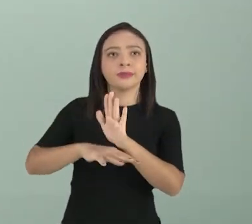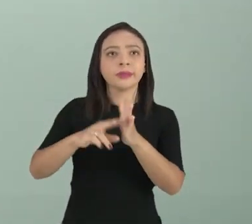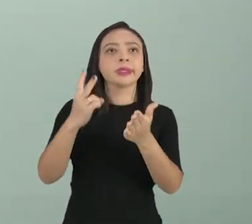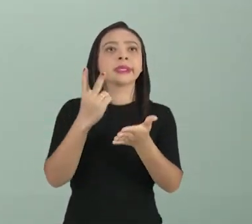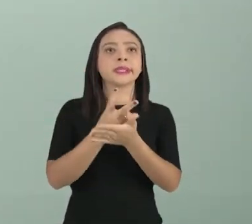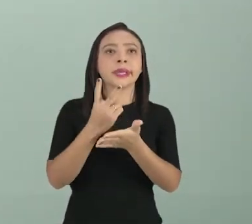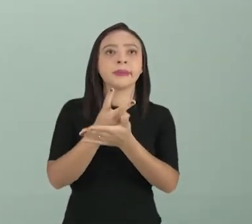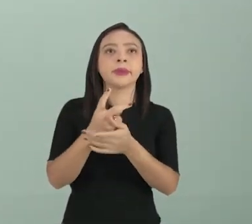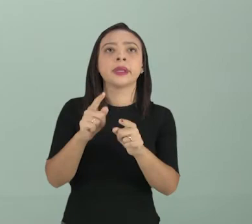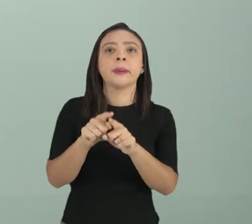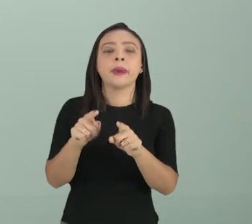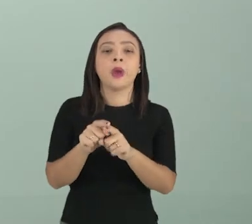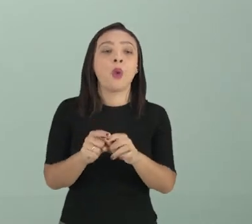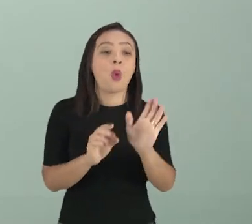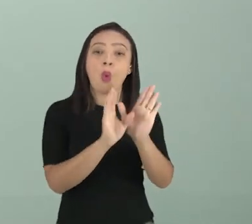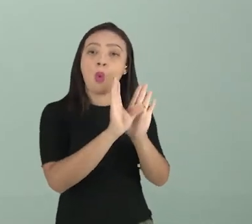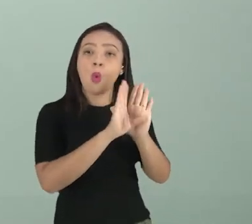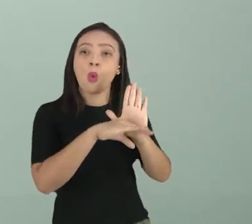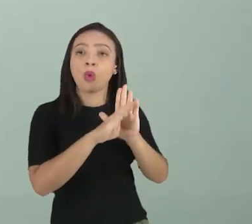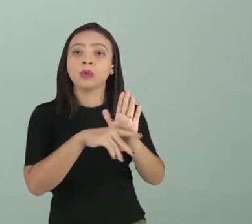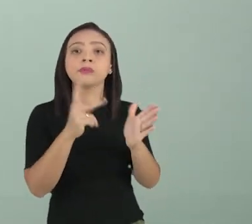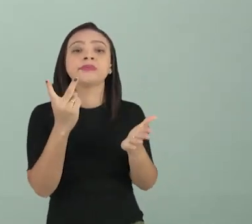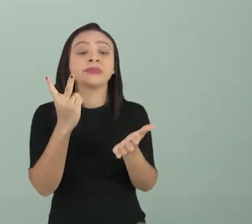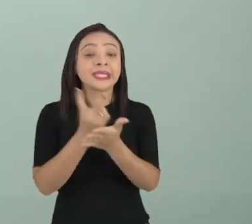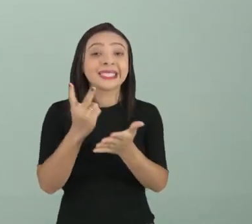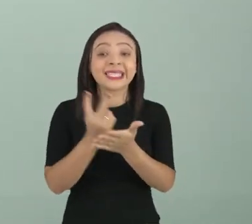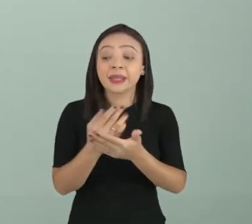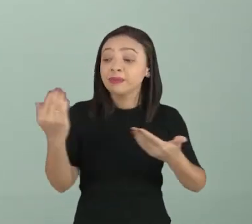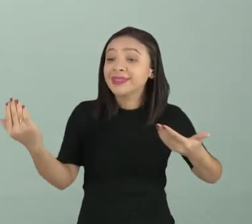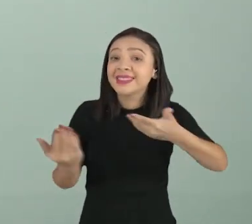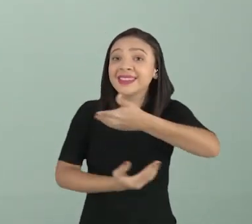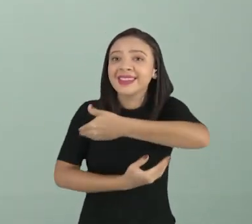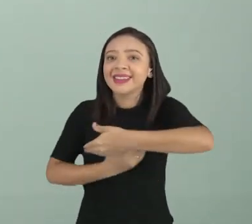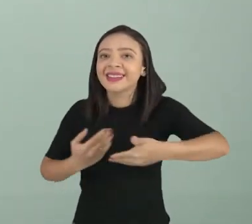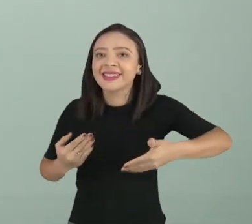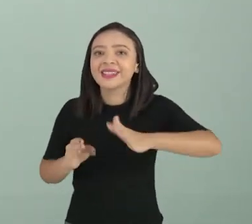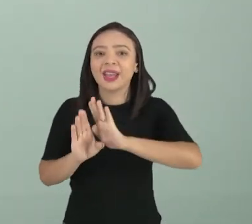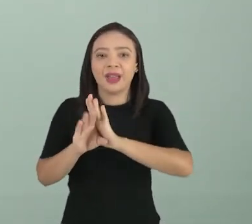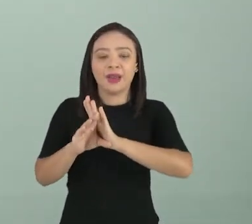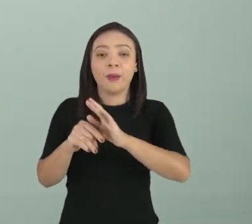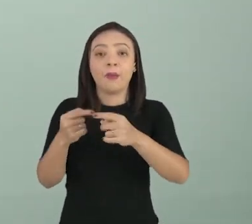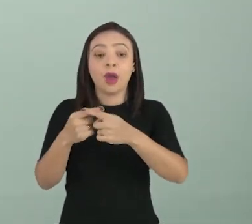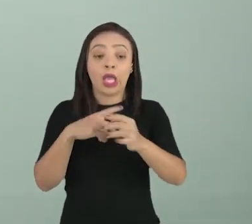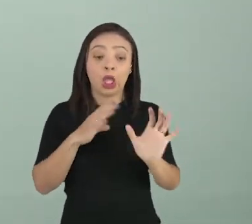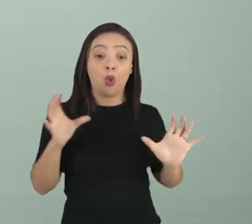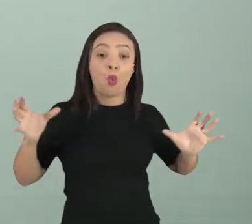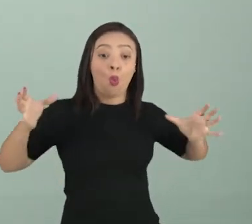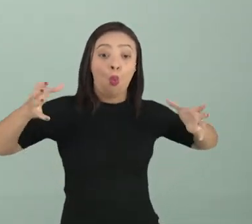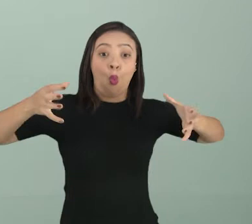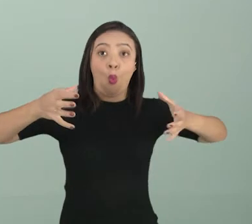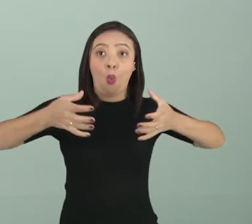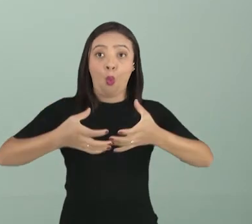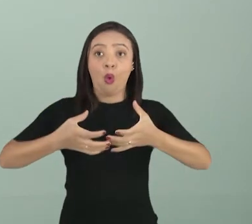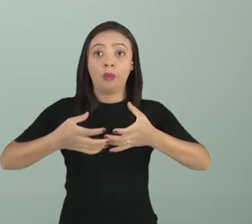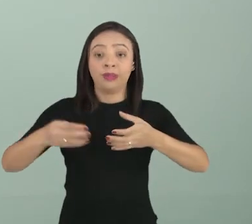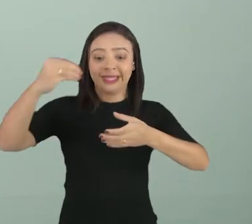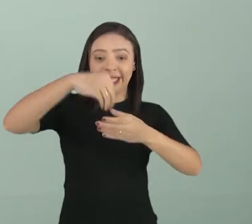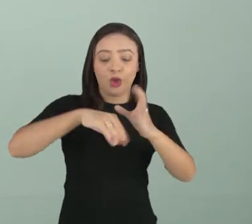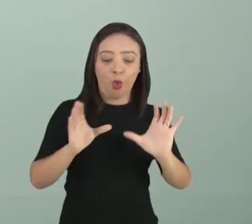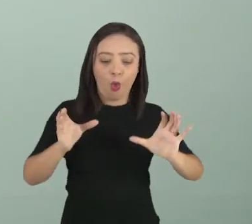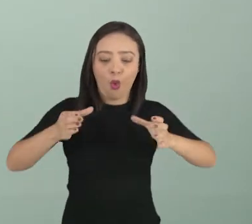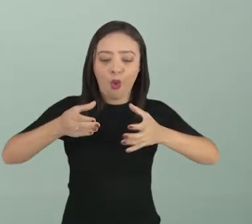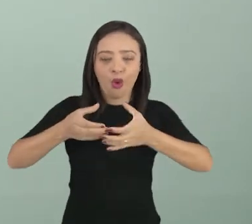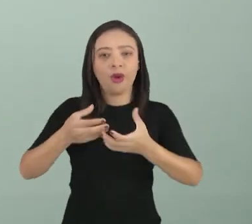sempre um conceito sempre vai conversar com outro porque é um grupo maior que vai estar dentro de desse grupo